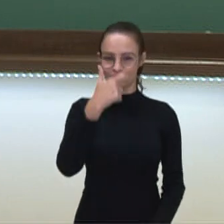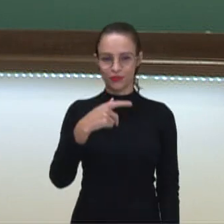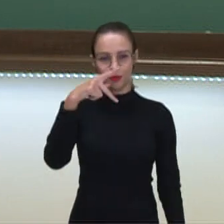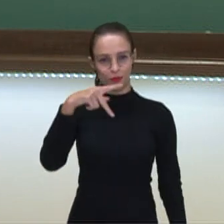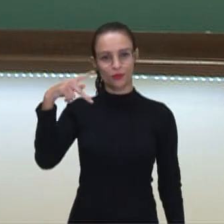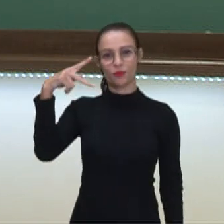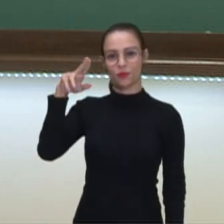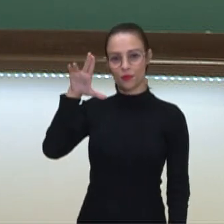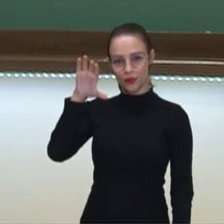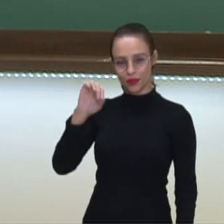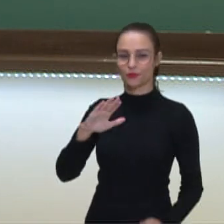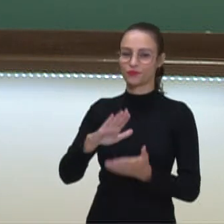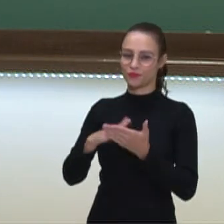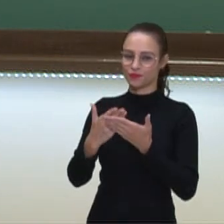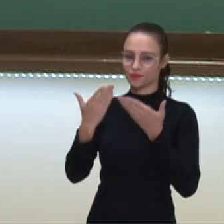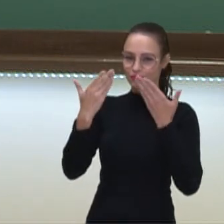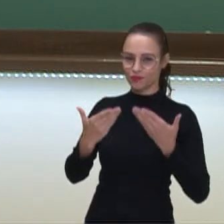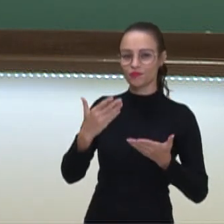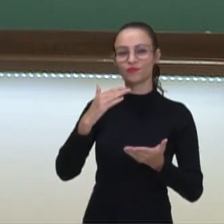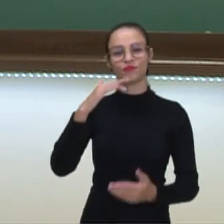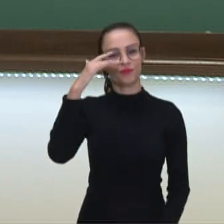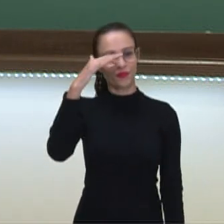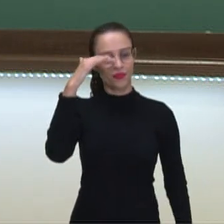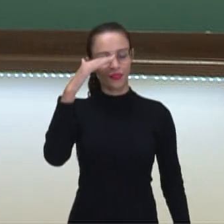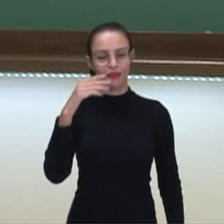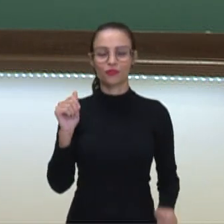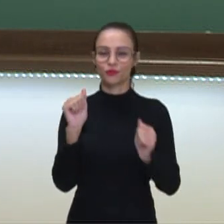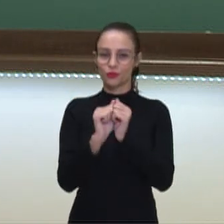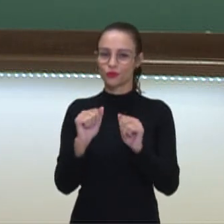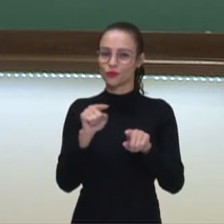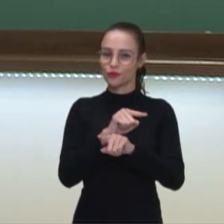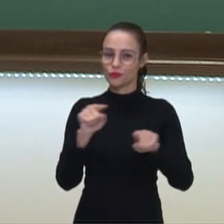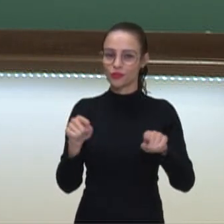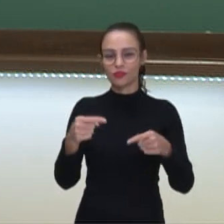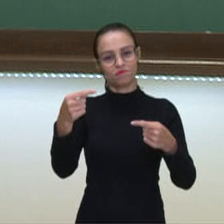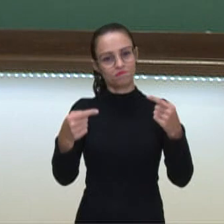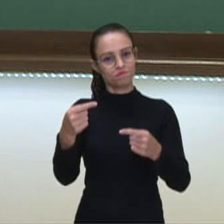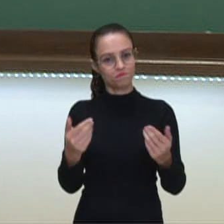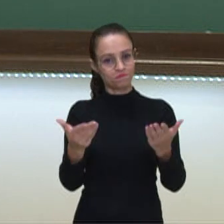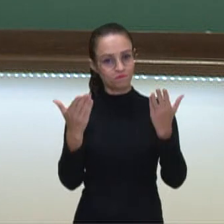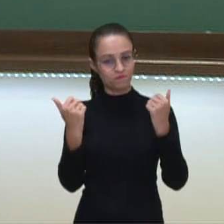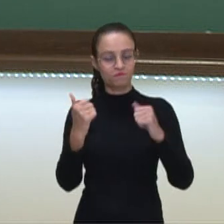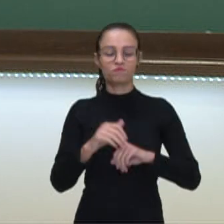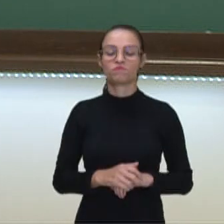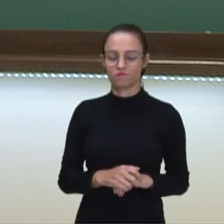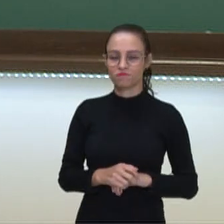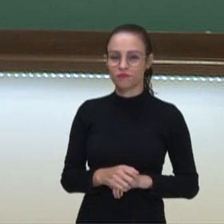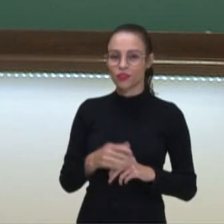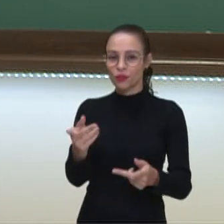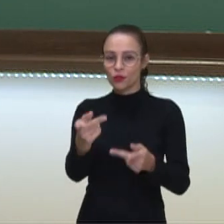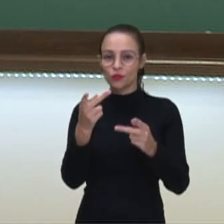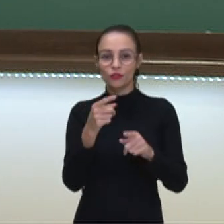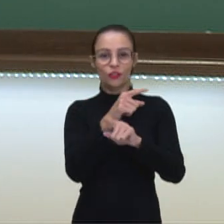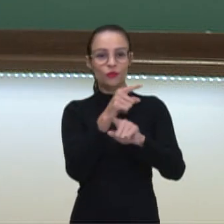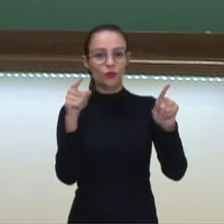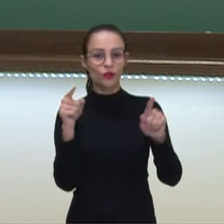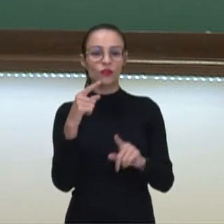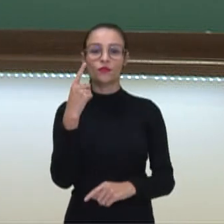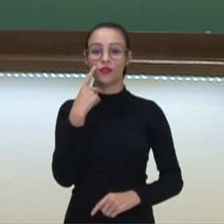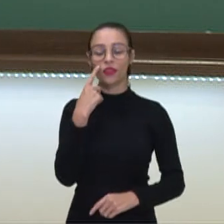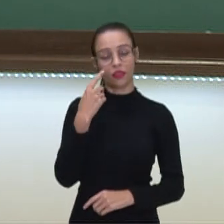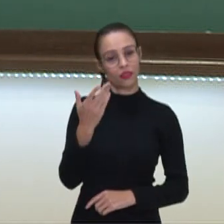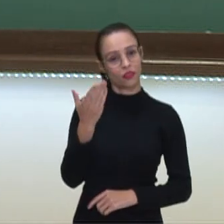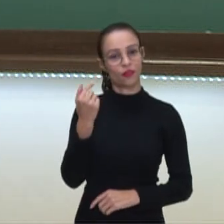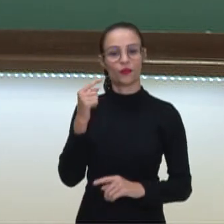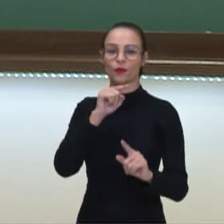nossa intérprete Viviana, vamos estar com vocês nessa nossa discussão. E eu convido vocês a olhar aí o nosso